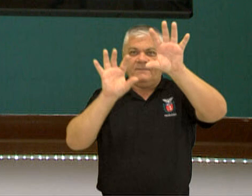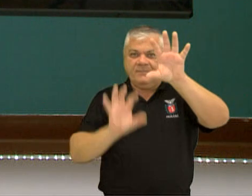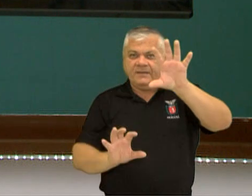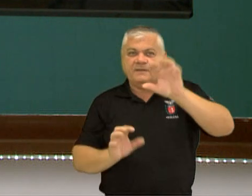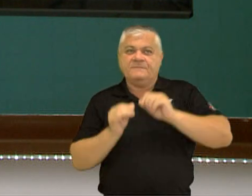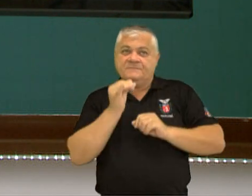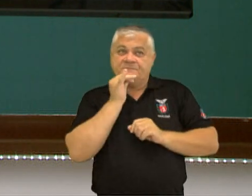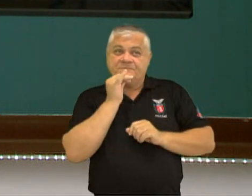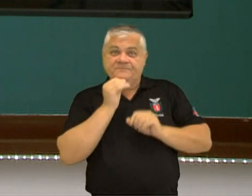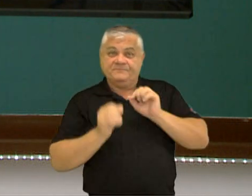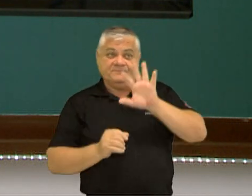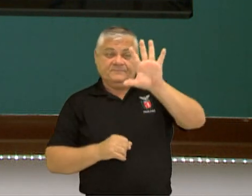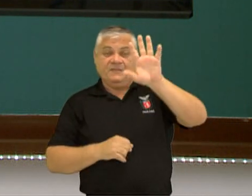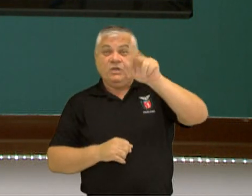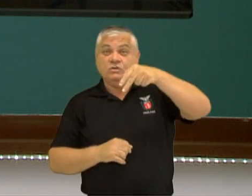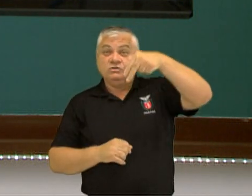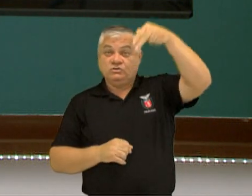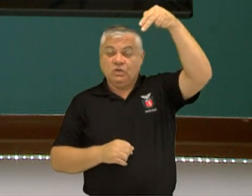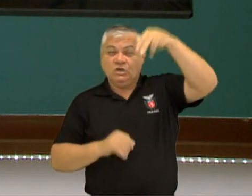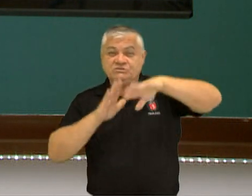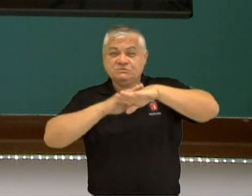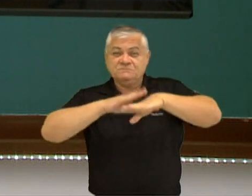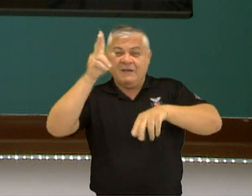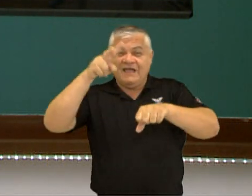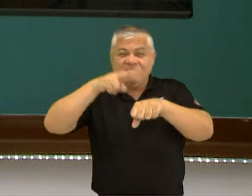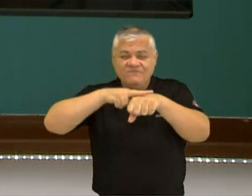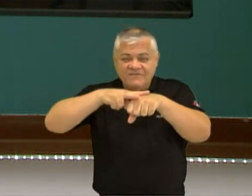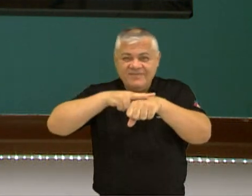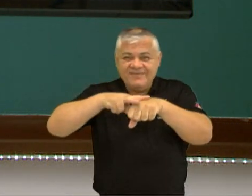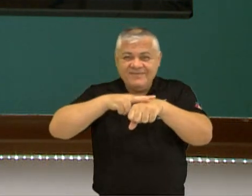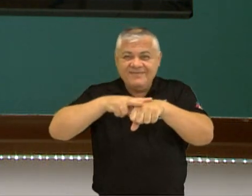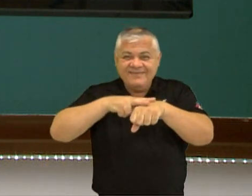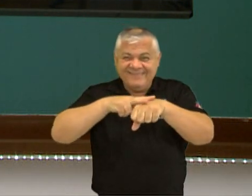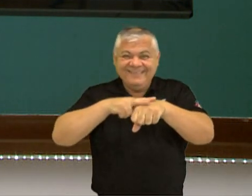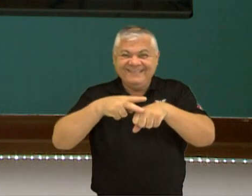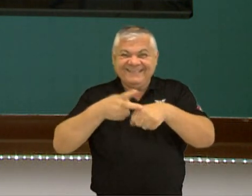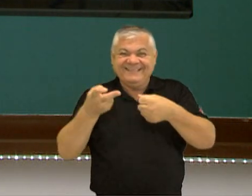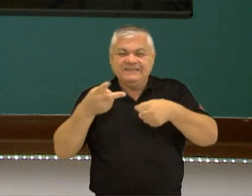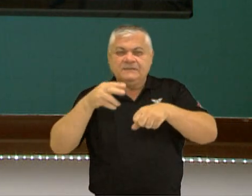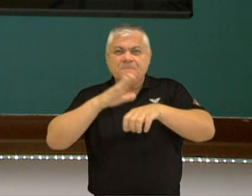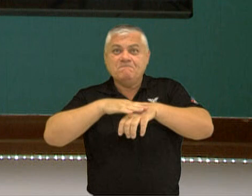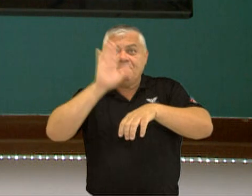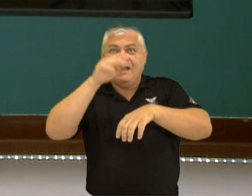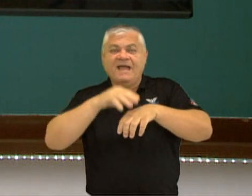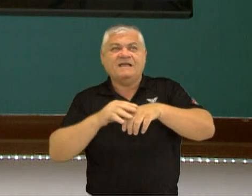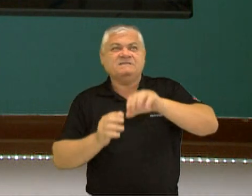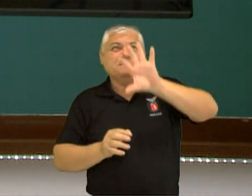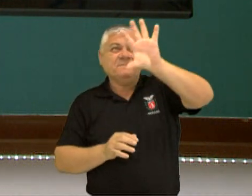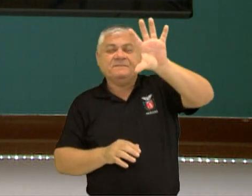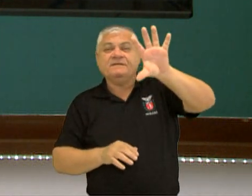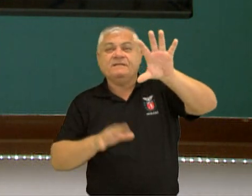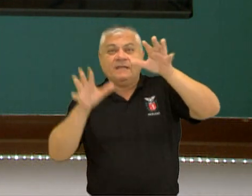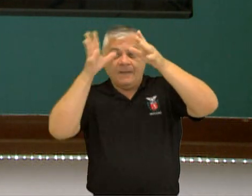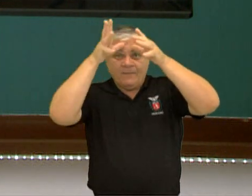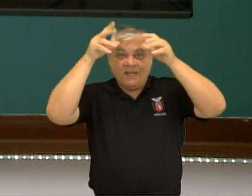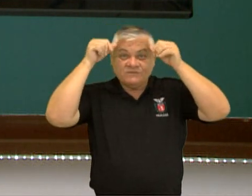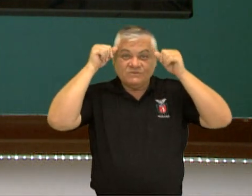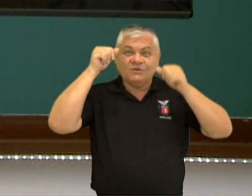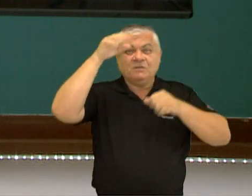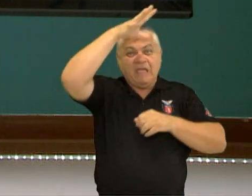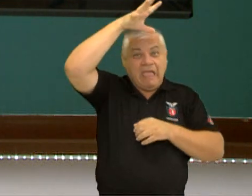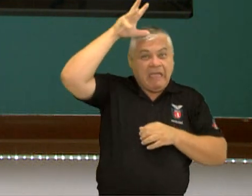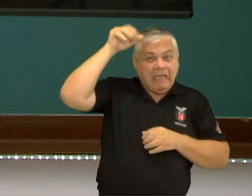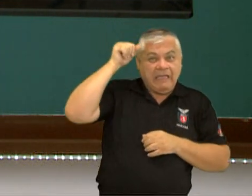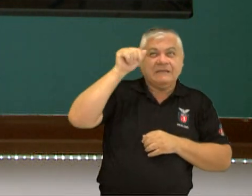Então nós vamos perceber que na região norte, onde nós temos o domínio amazônico, coincide com uma área que apresenta